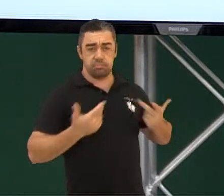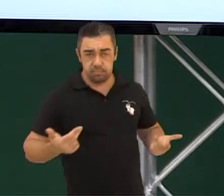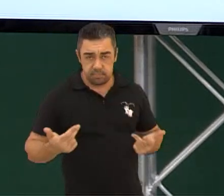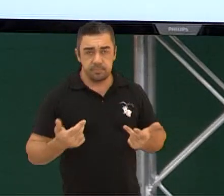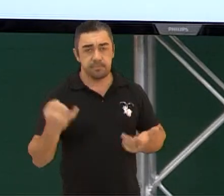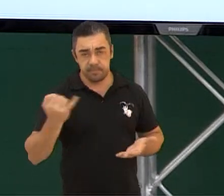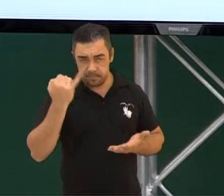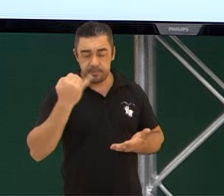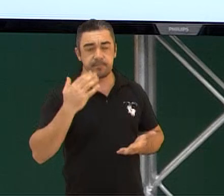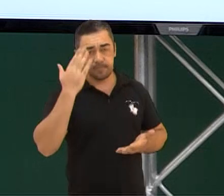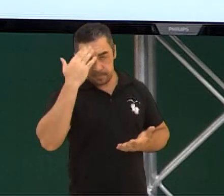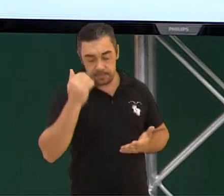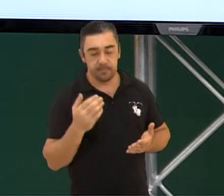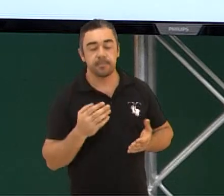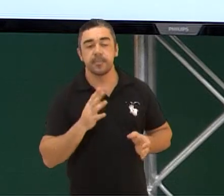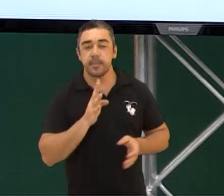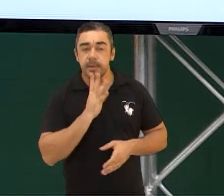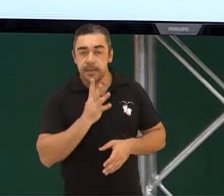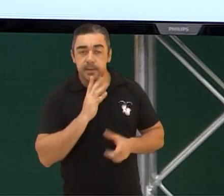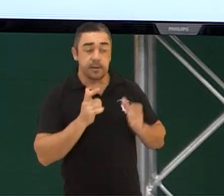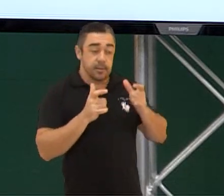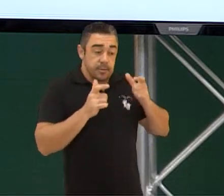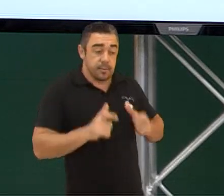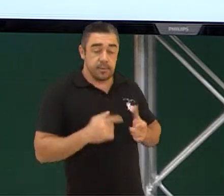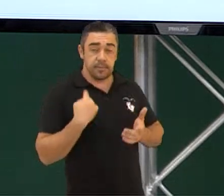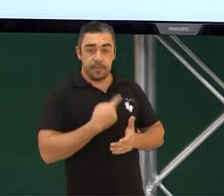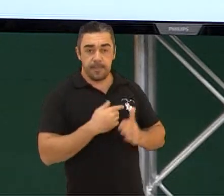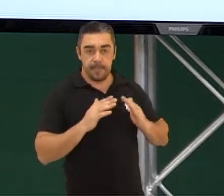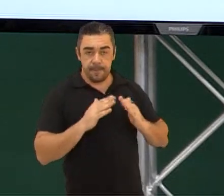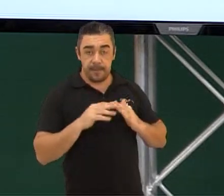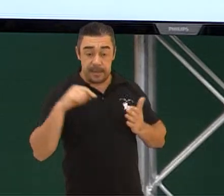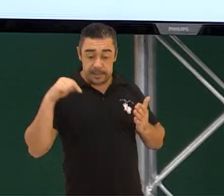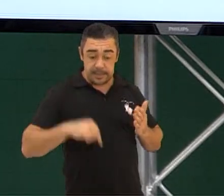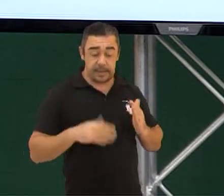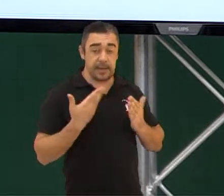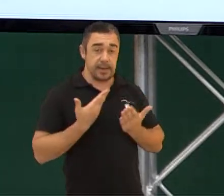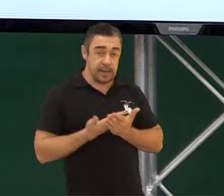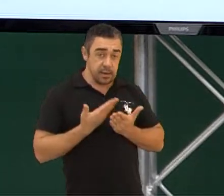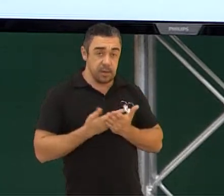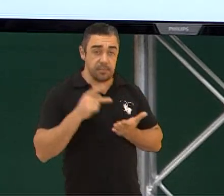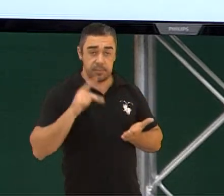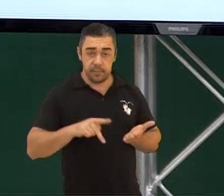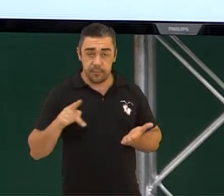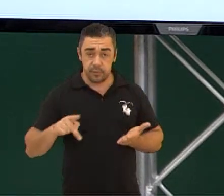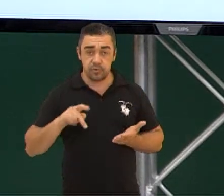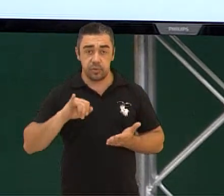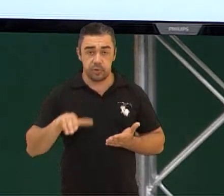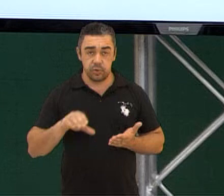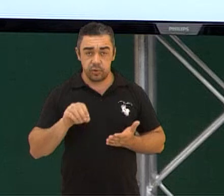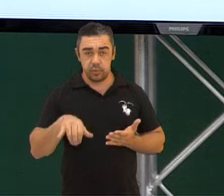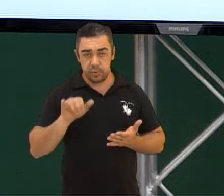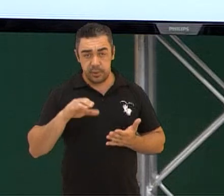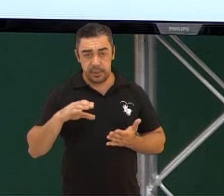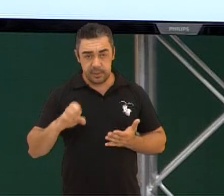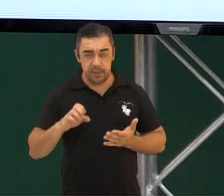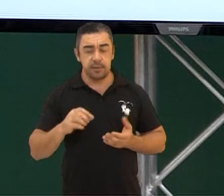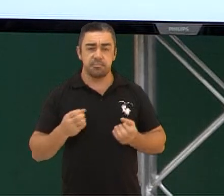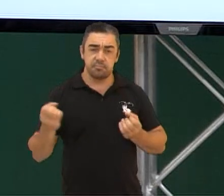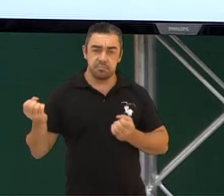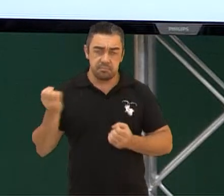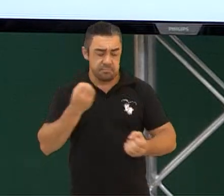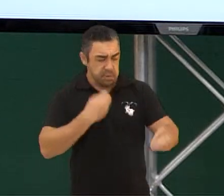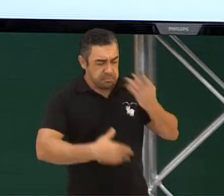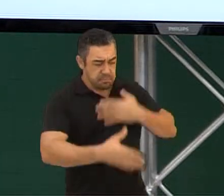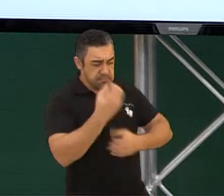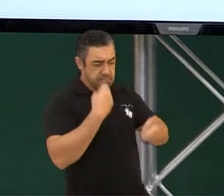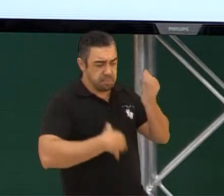importante a gente ter esse conhecimento da localidade, do lugar onde nós moramos. E aqui nessas aulas, a professora Joyce nos trouxe, né, essa grande bagagem de informação, e essa informação